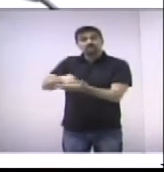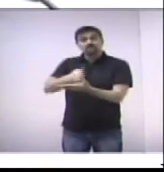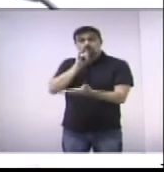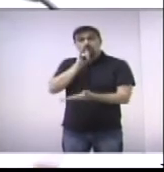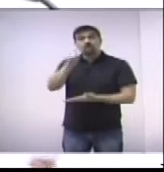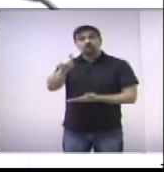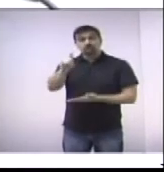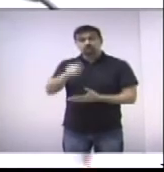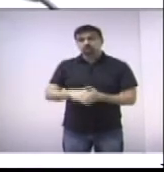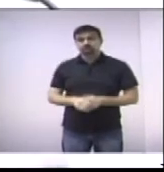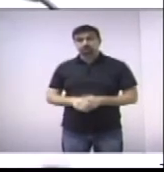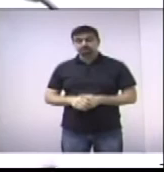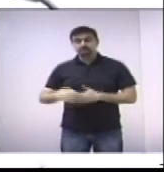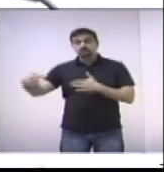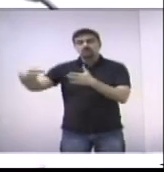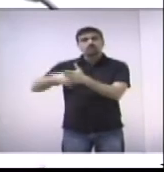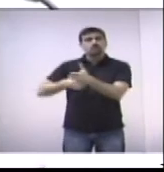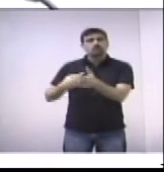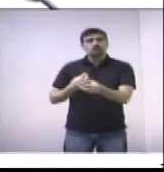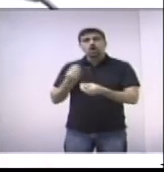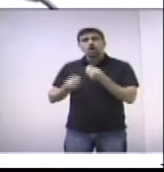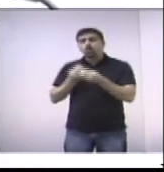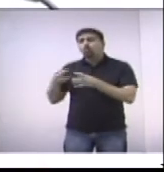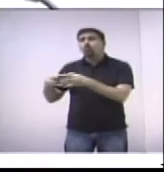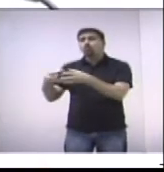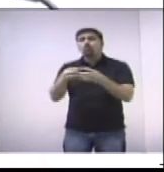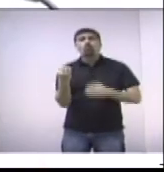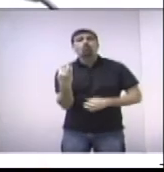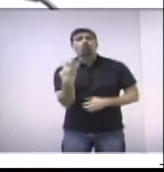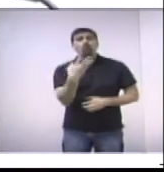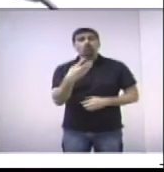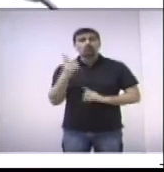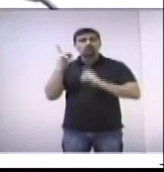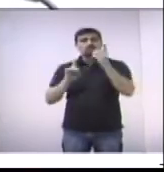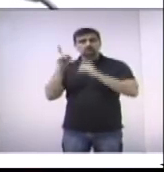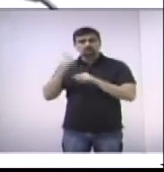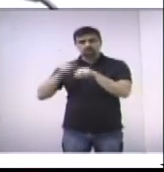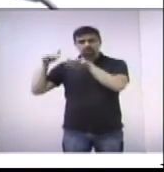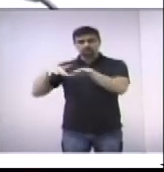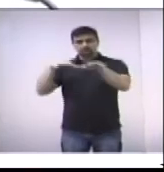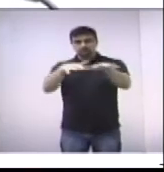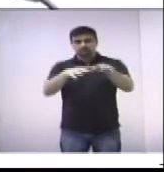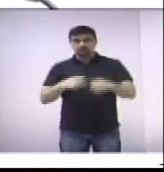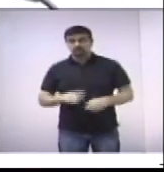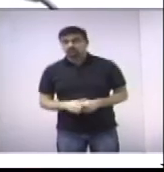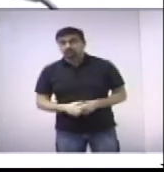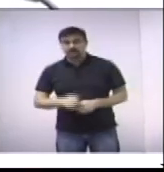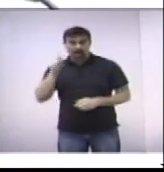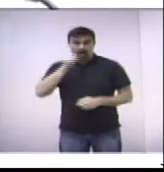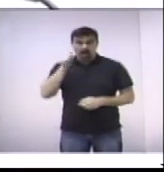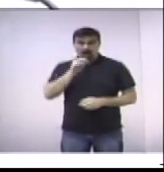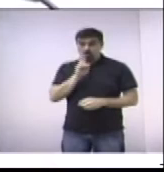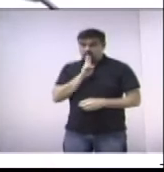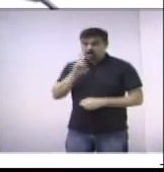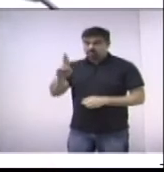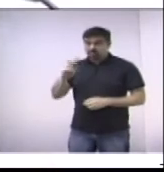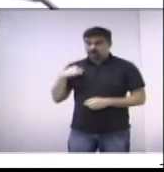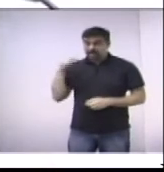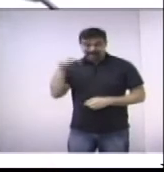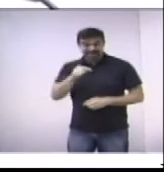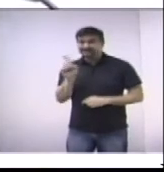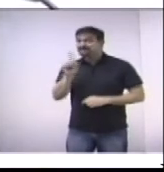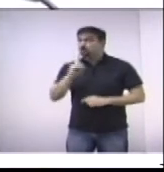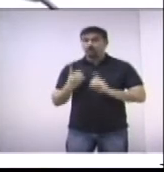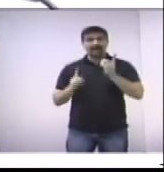que... Pergunta. Quantas escolas irão desfilar? Amanda Furlan. Nos referimos às apresentações como